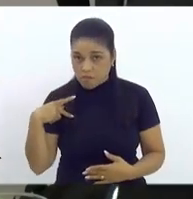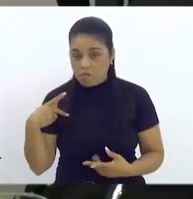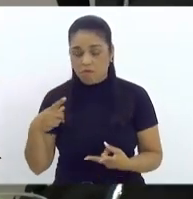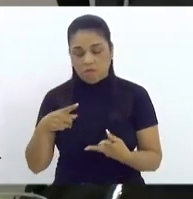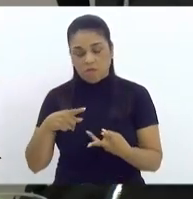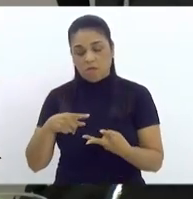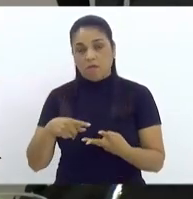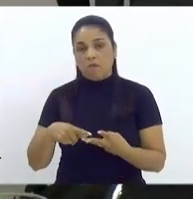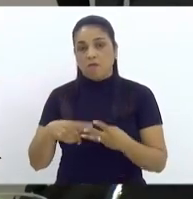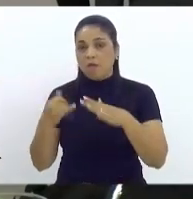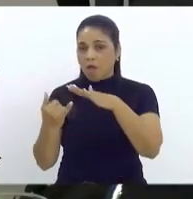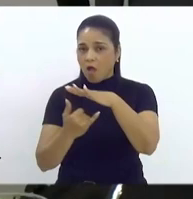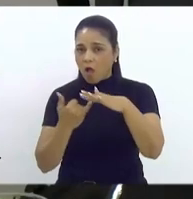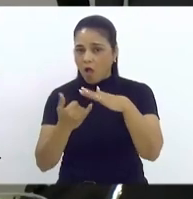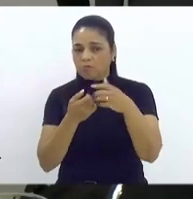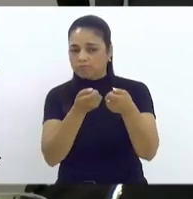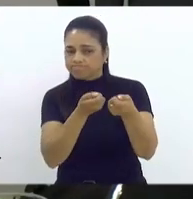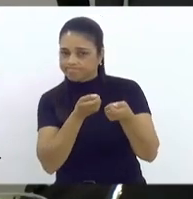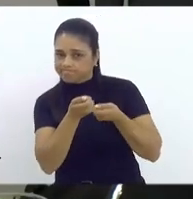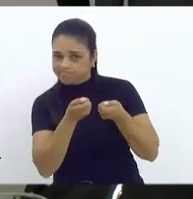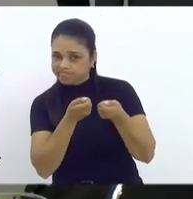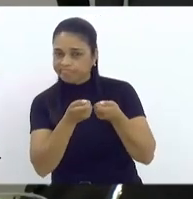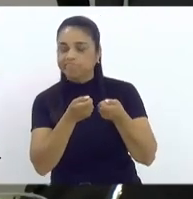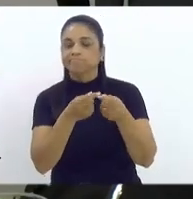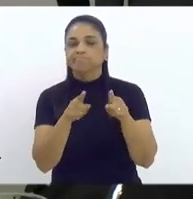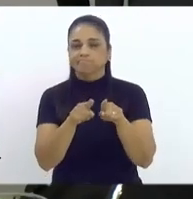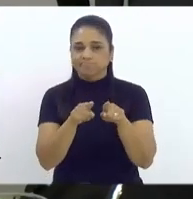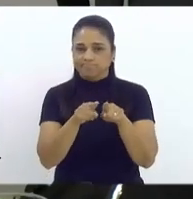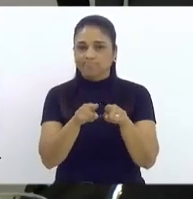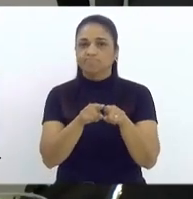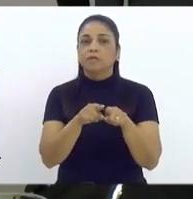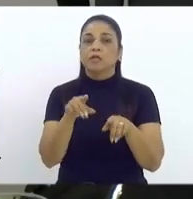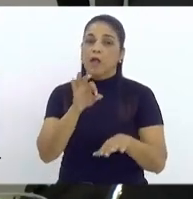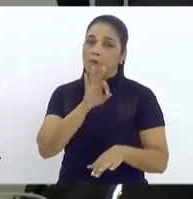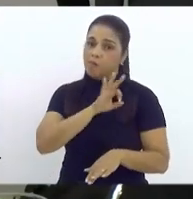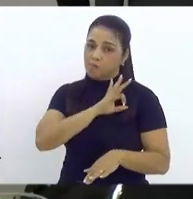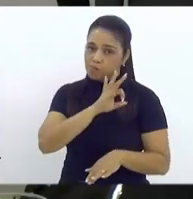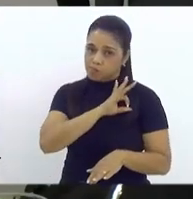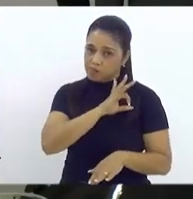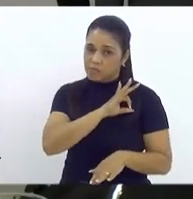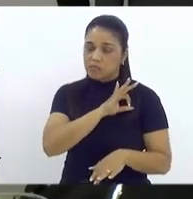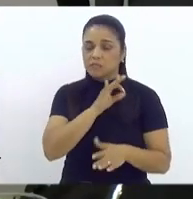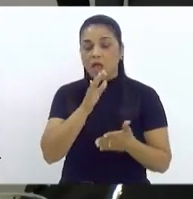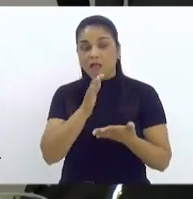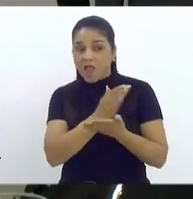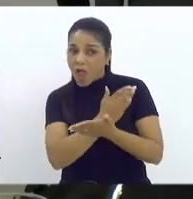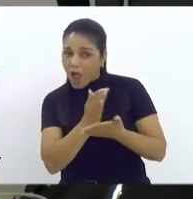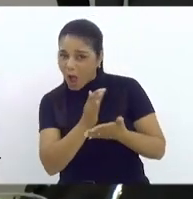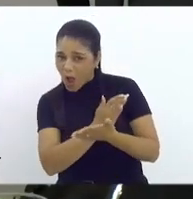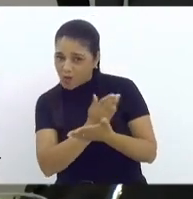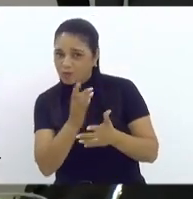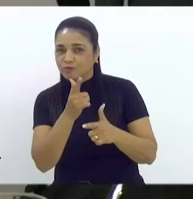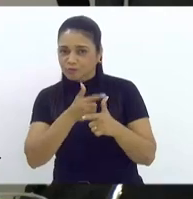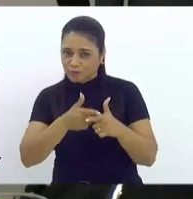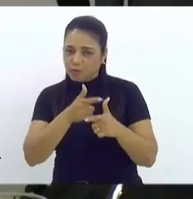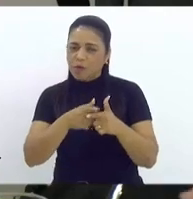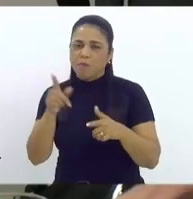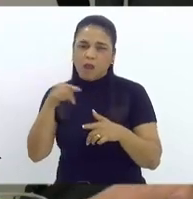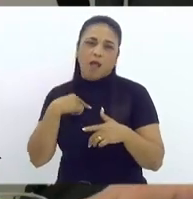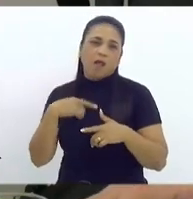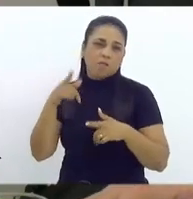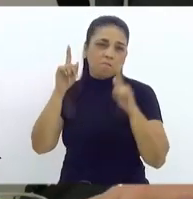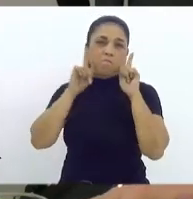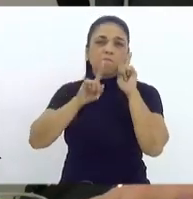com órgãos reguladores e também com a polícia, em alguns casos, na polícia em Maricá, que foi